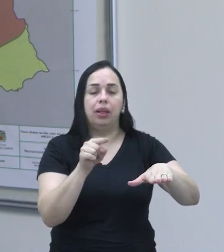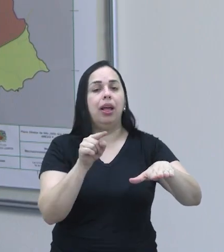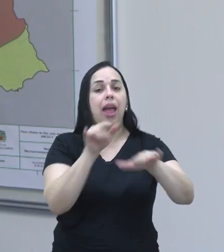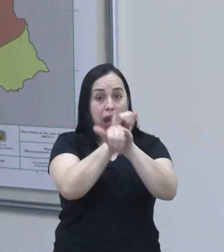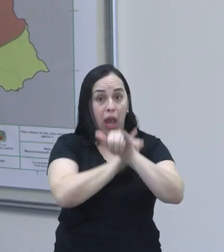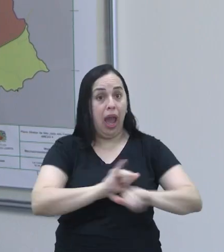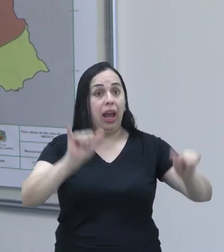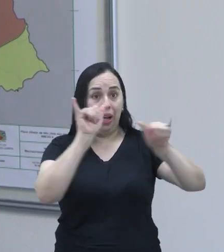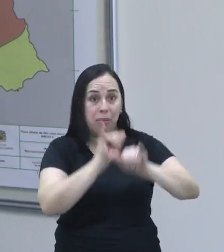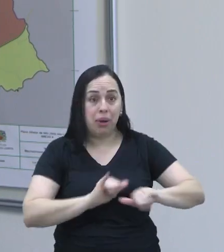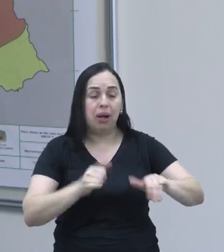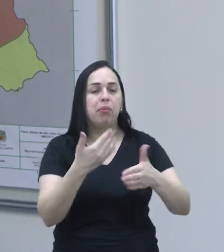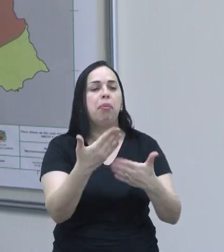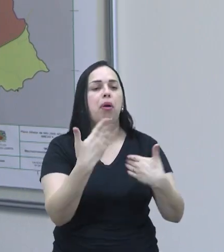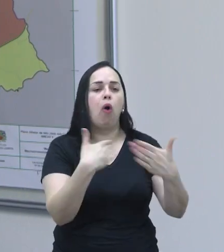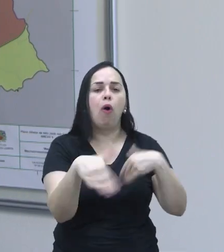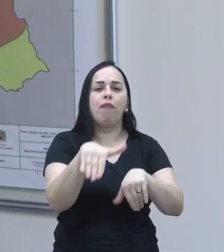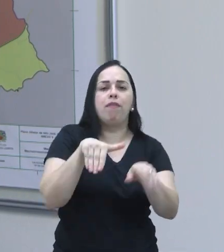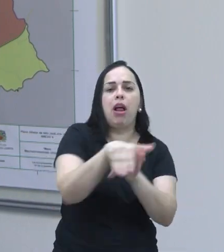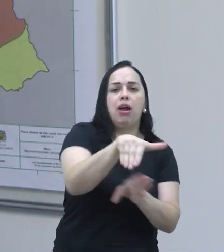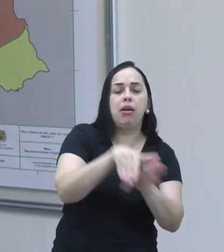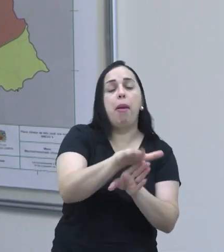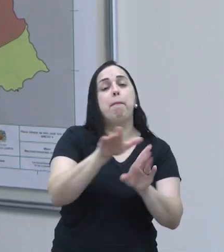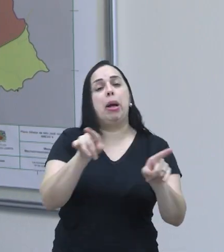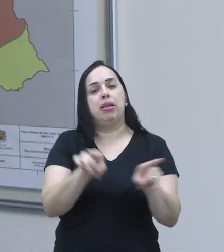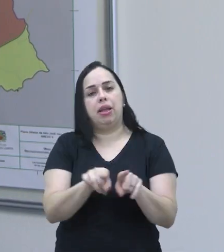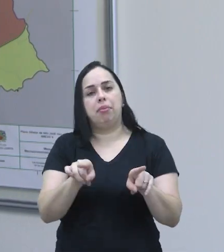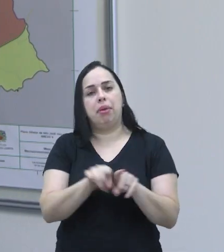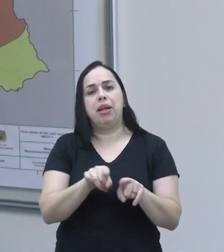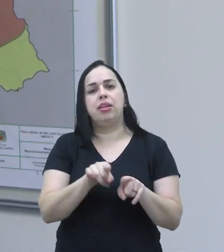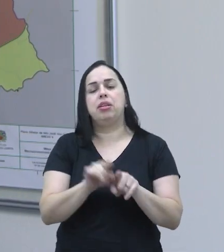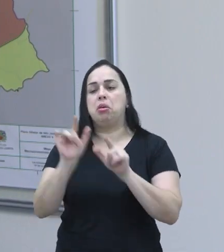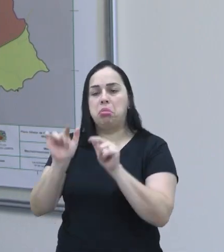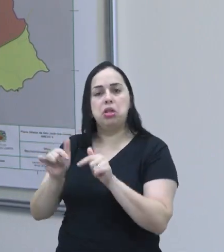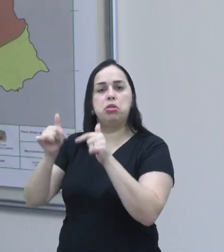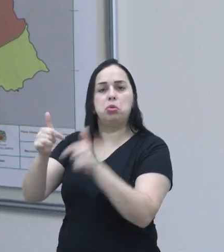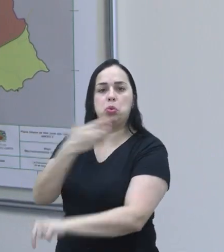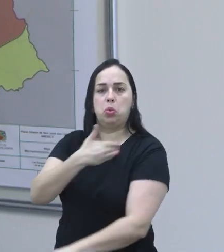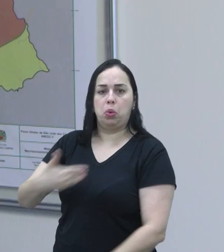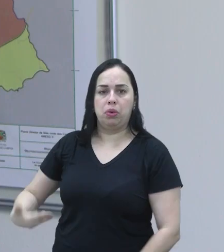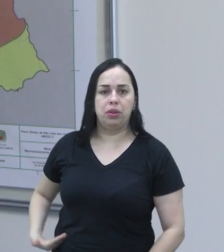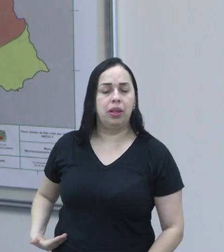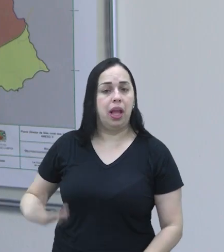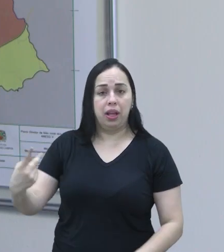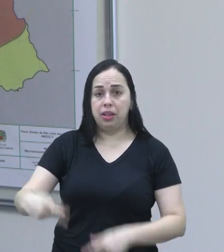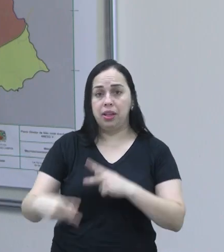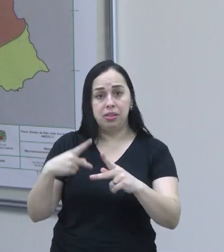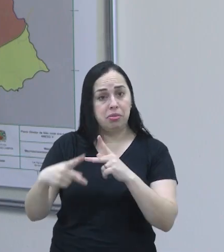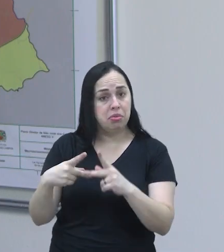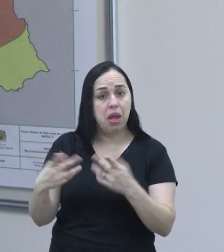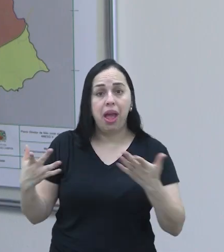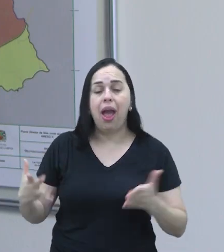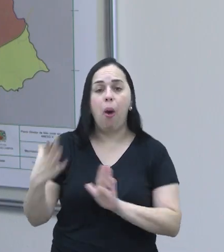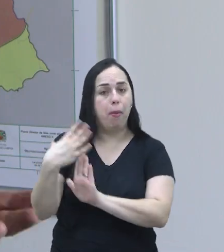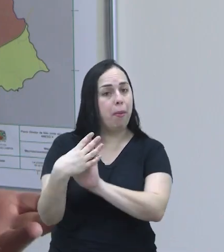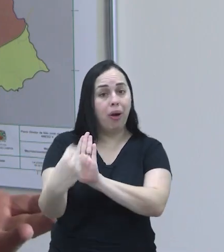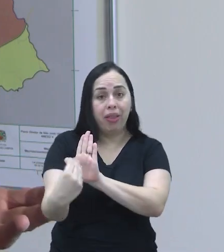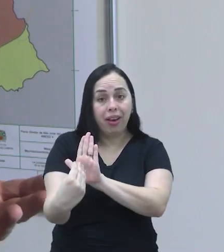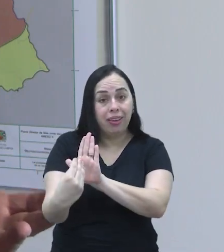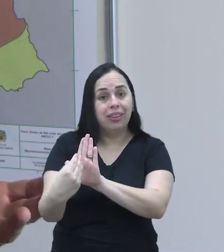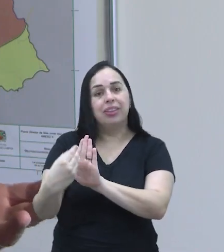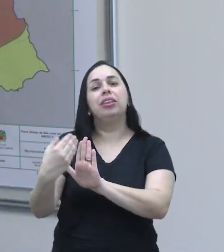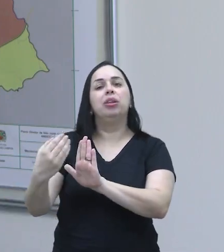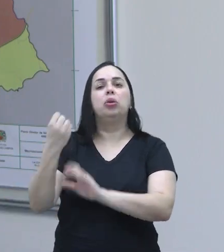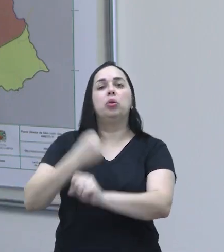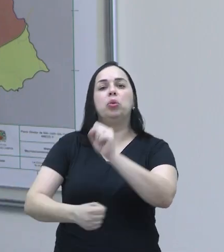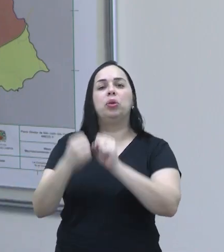é o aspecto mais direto da conversa com a população. Mas também através de políticas públicas. São José dos Campos é um